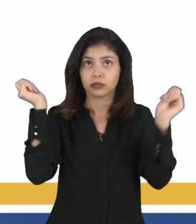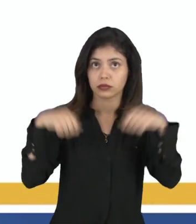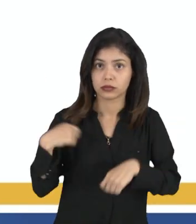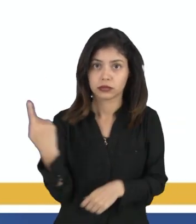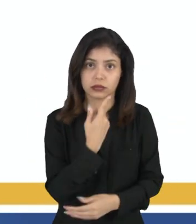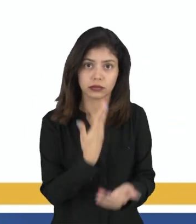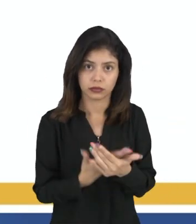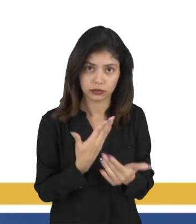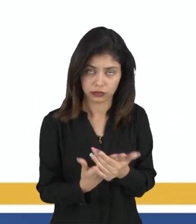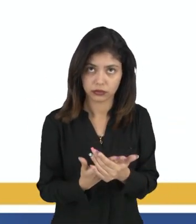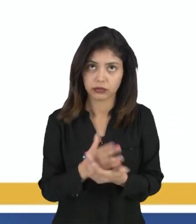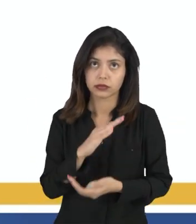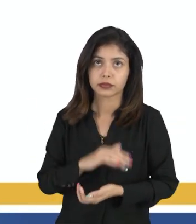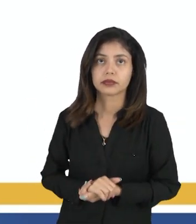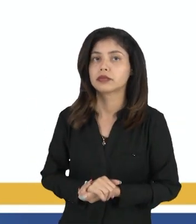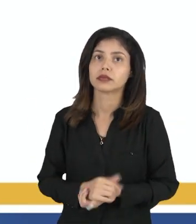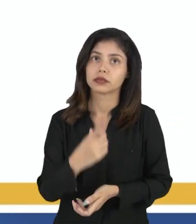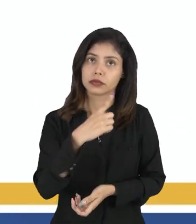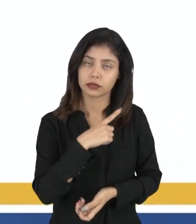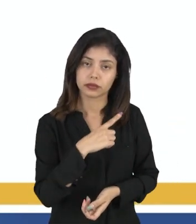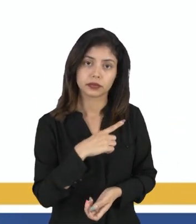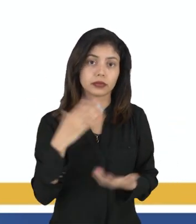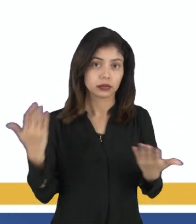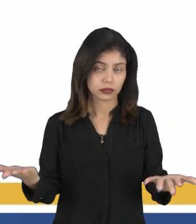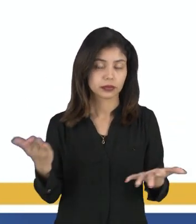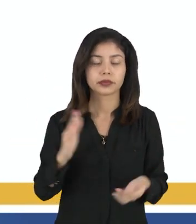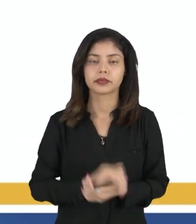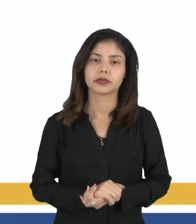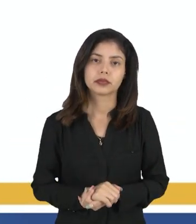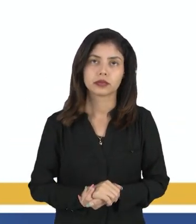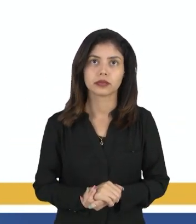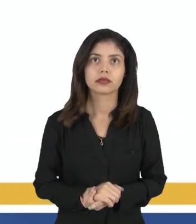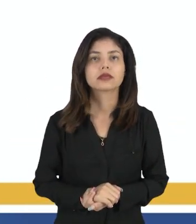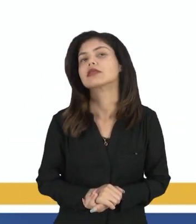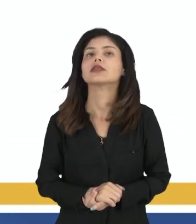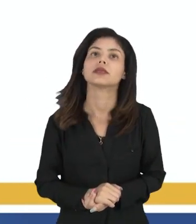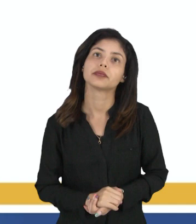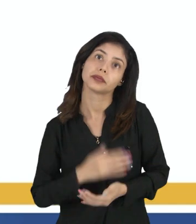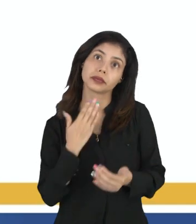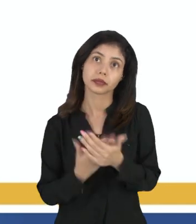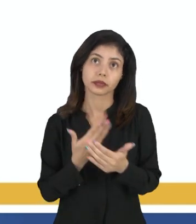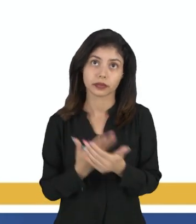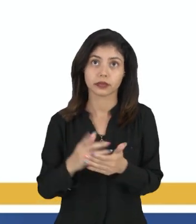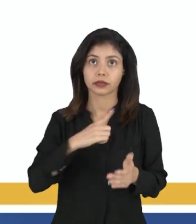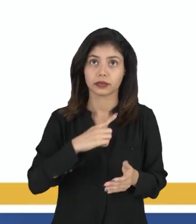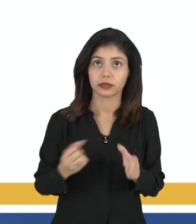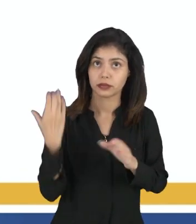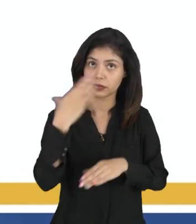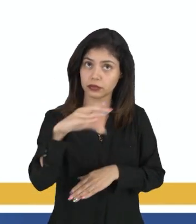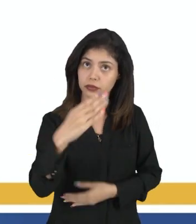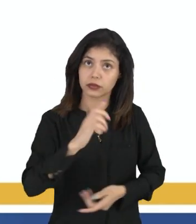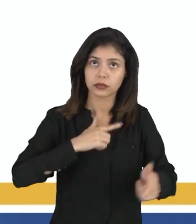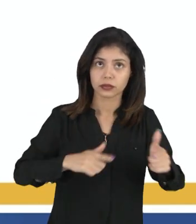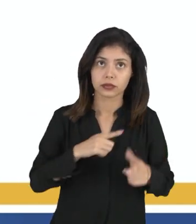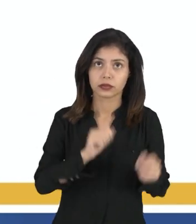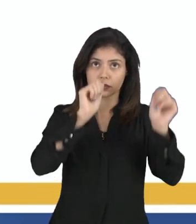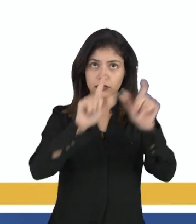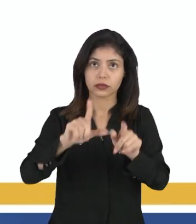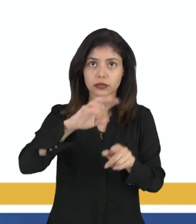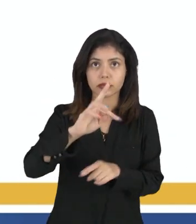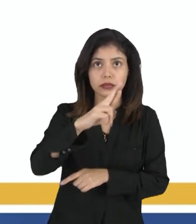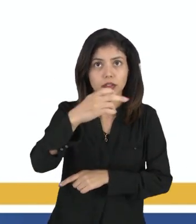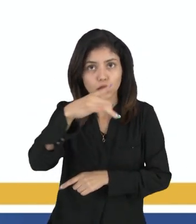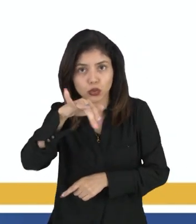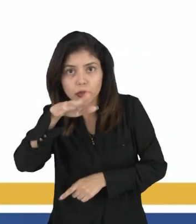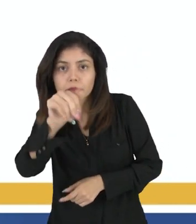para que possam ser estudados, né? Então, existe um ramo da ciência, né, que está ali no slide, que é a